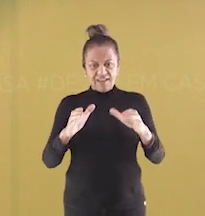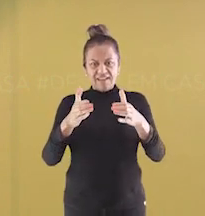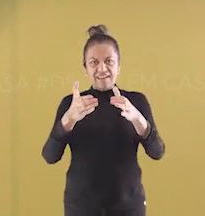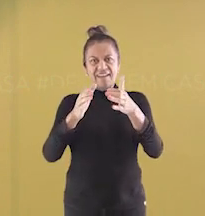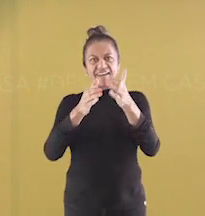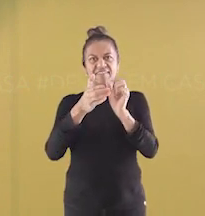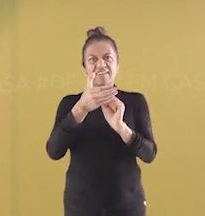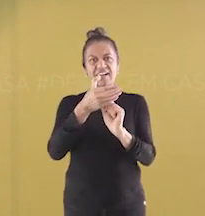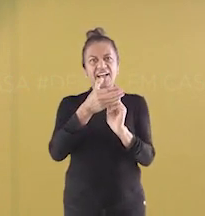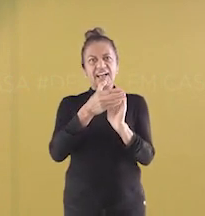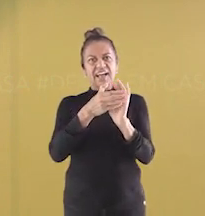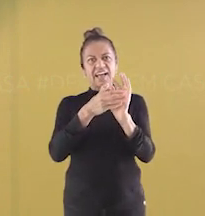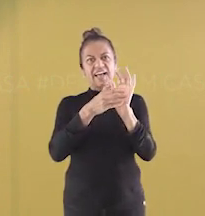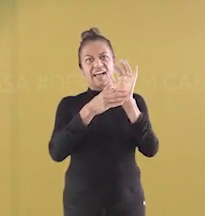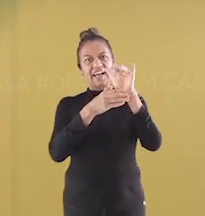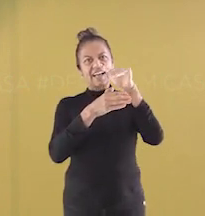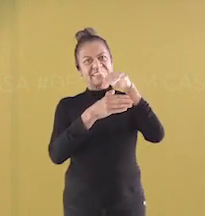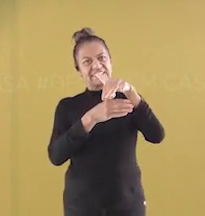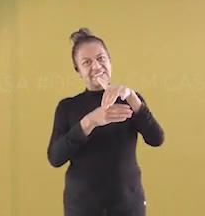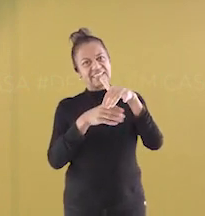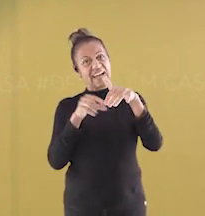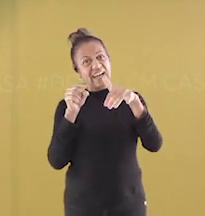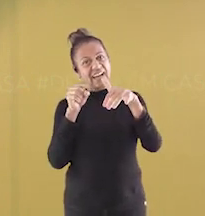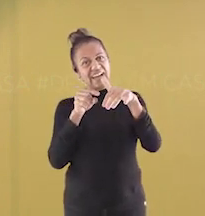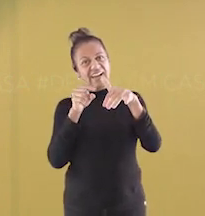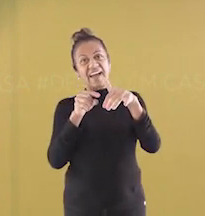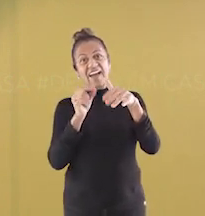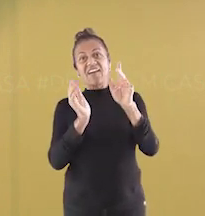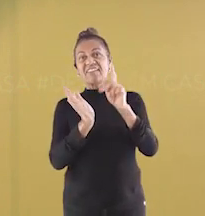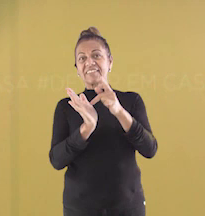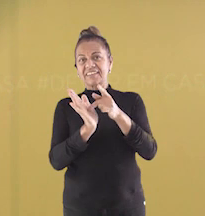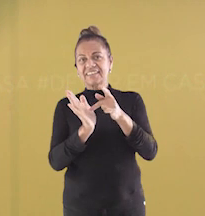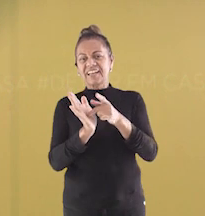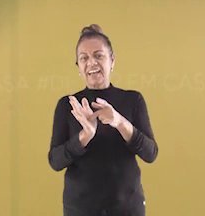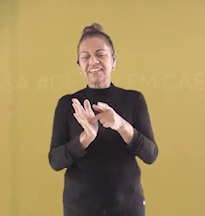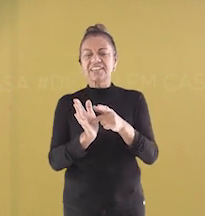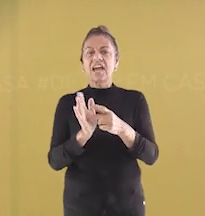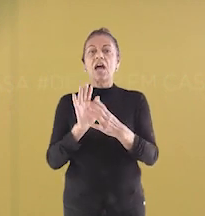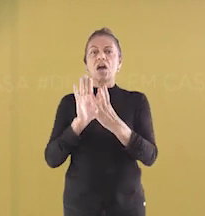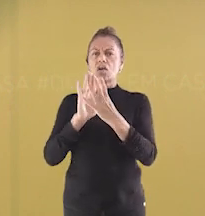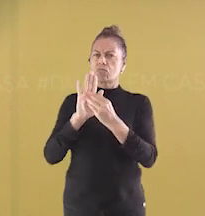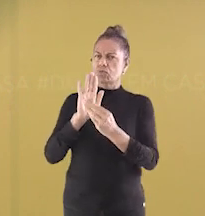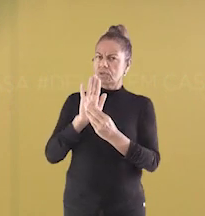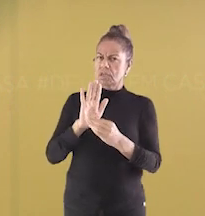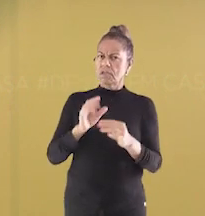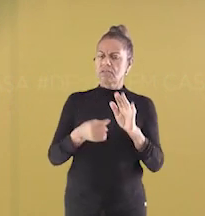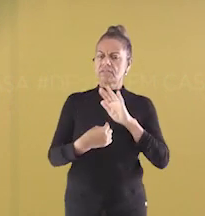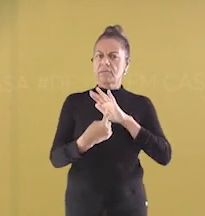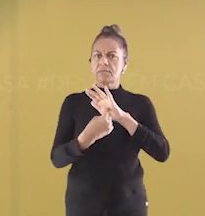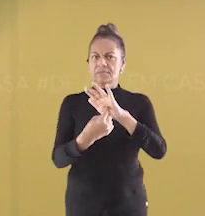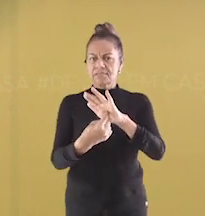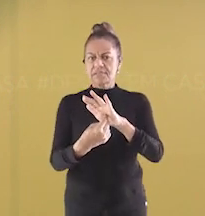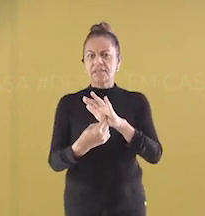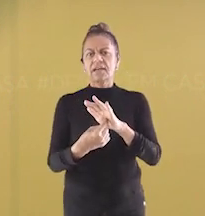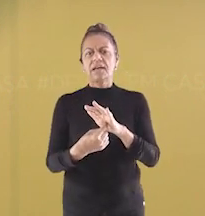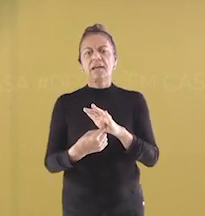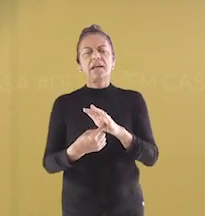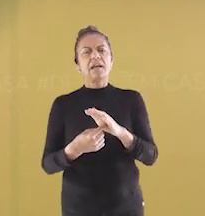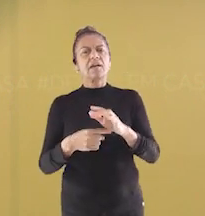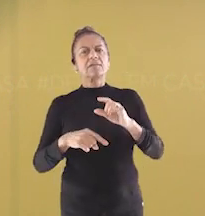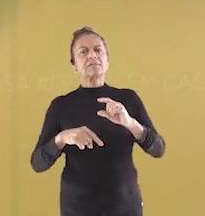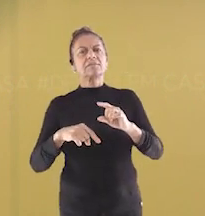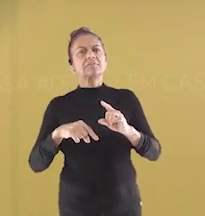Vamos fazer um vulcão que expele lava de verdade. A nossa ideia aqui, é claro, é apenas criar um